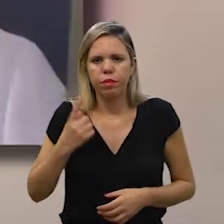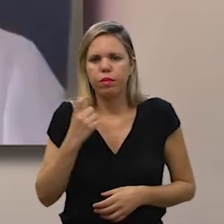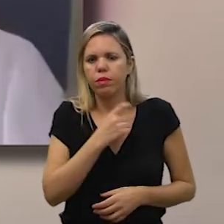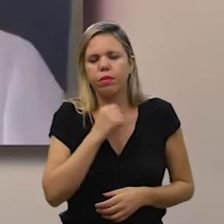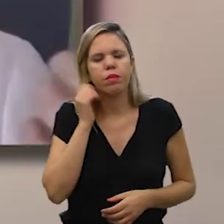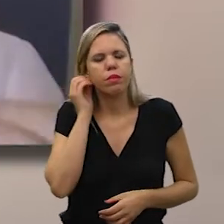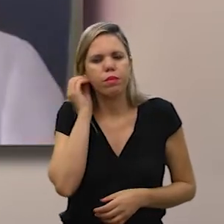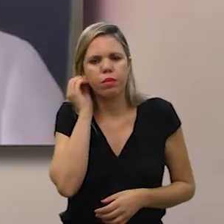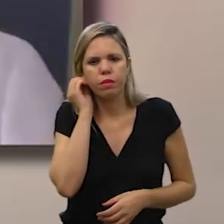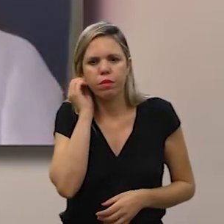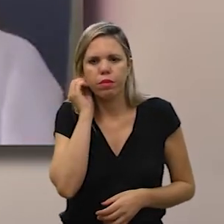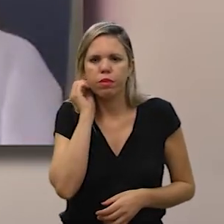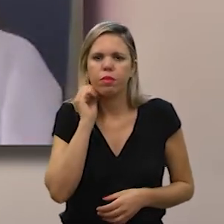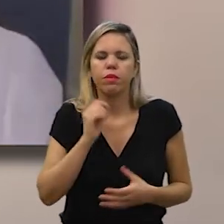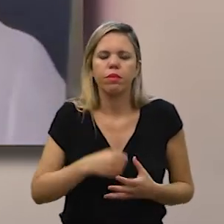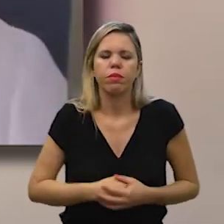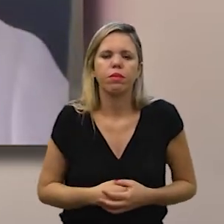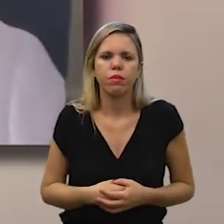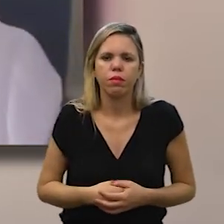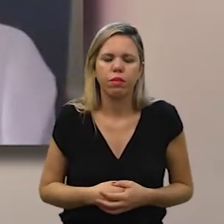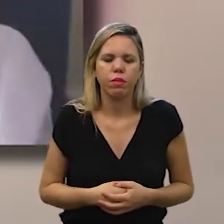perfume e para